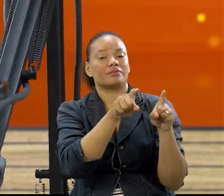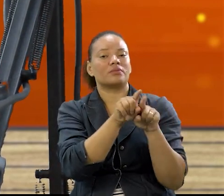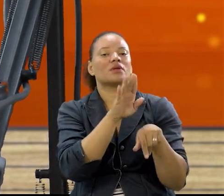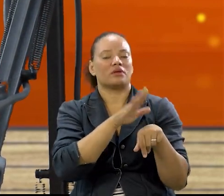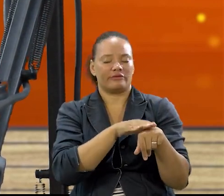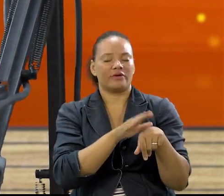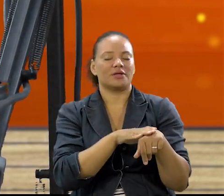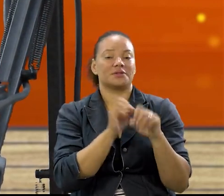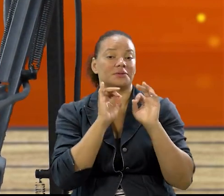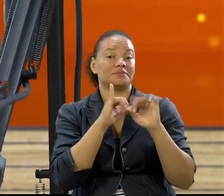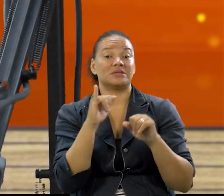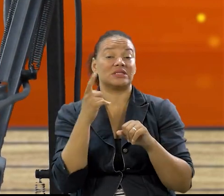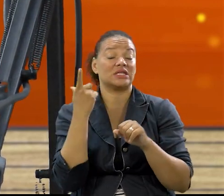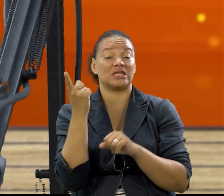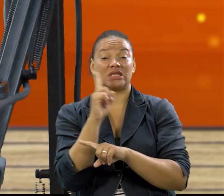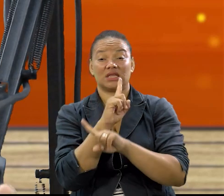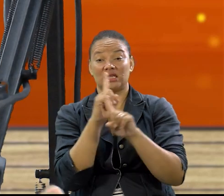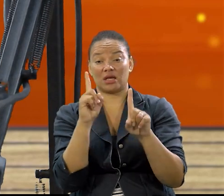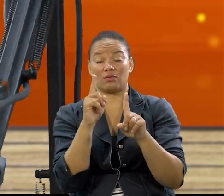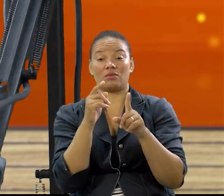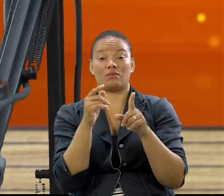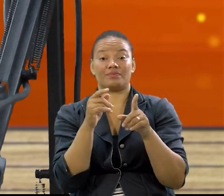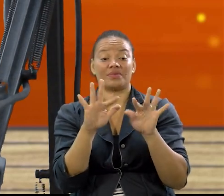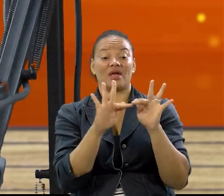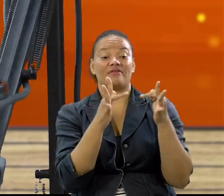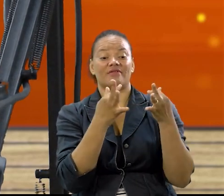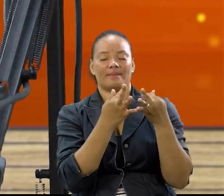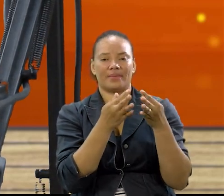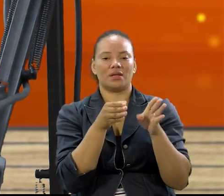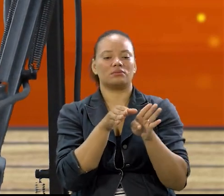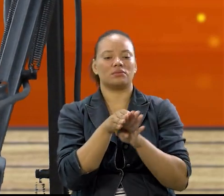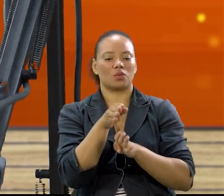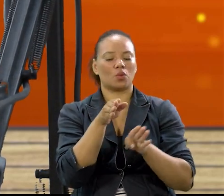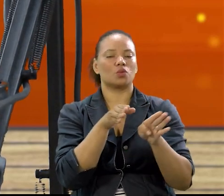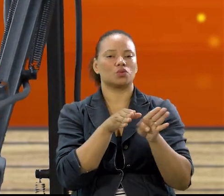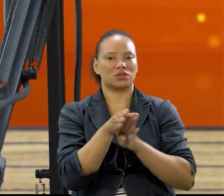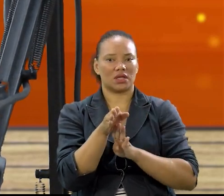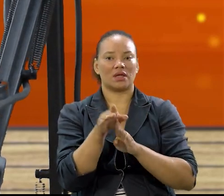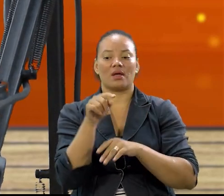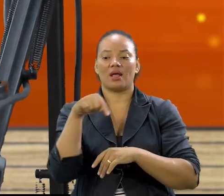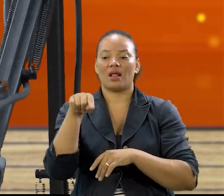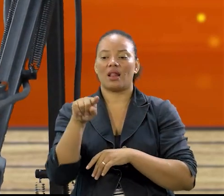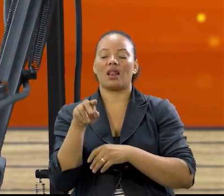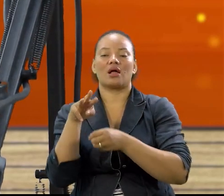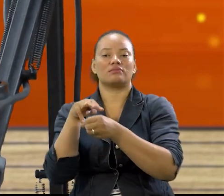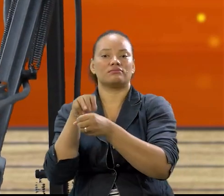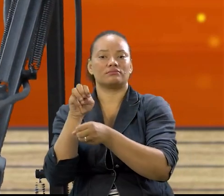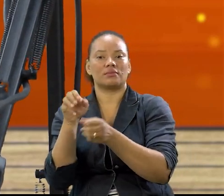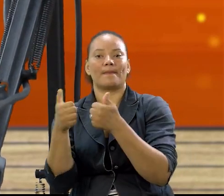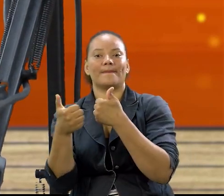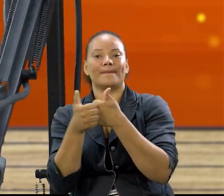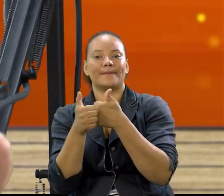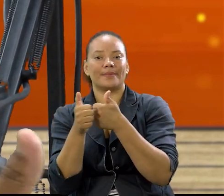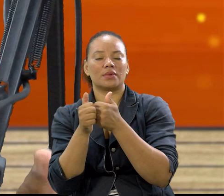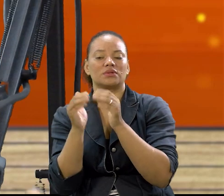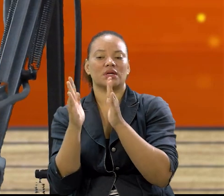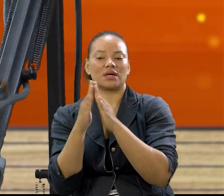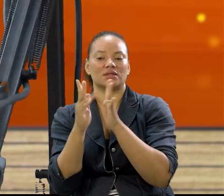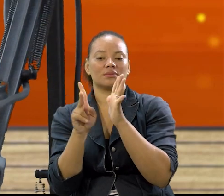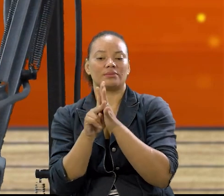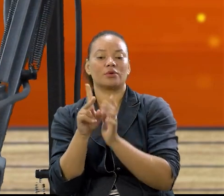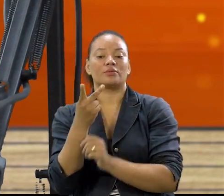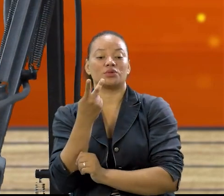senão a a família é orientada a procurar a a unidade mais próxima da sua